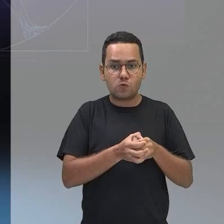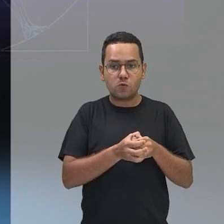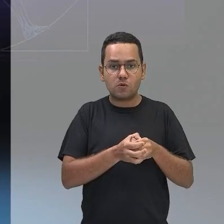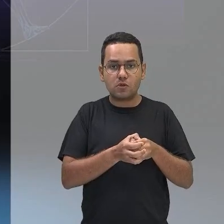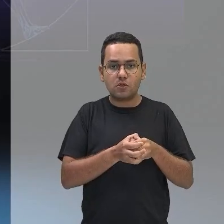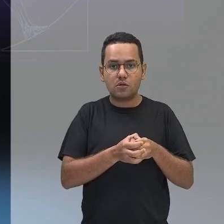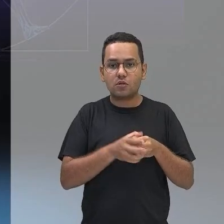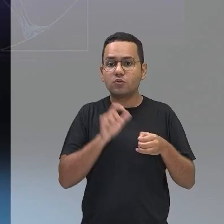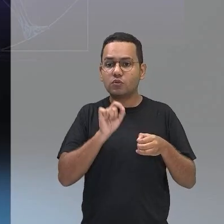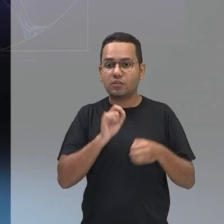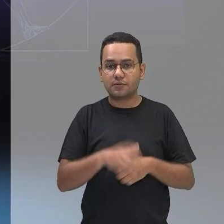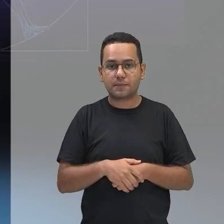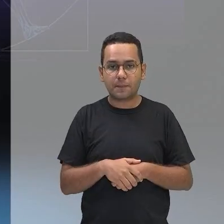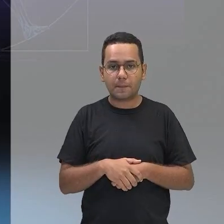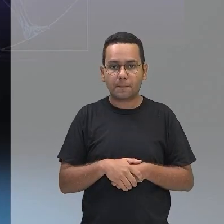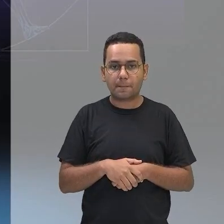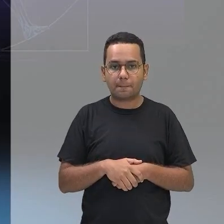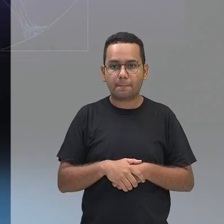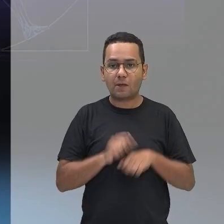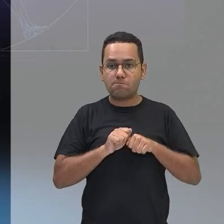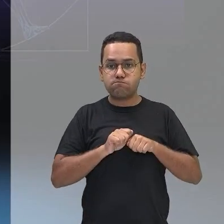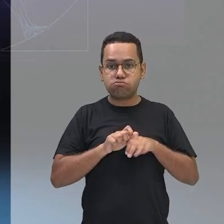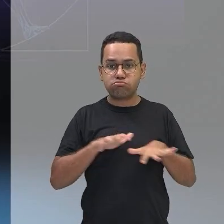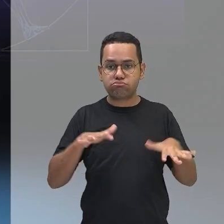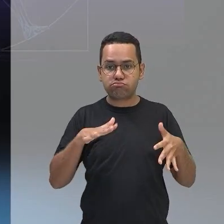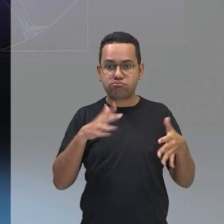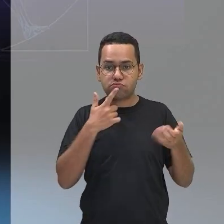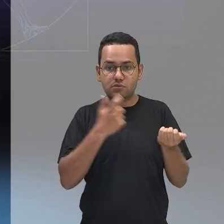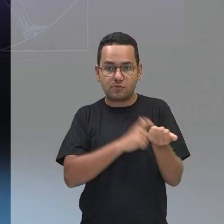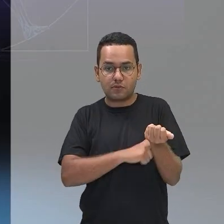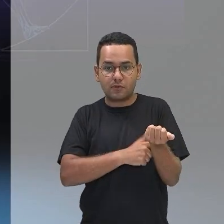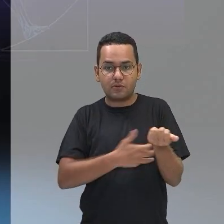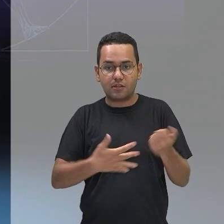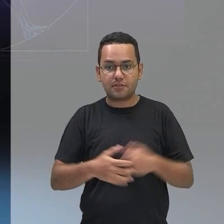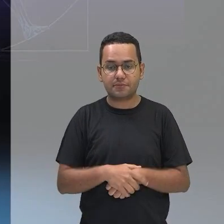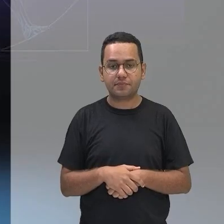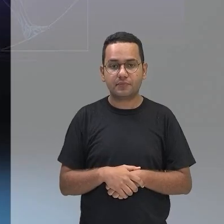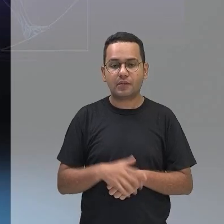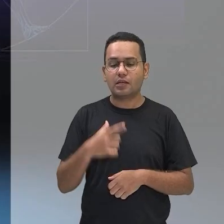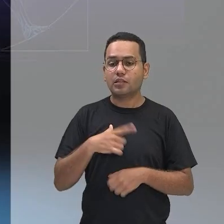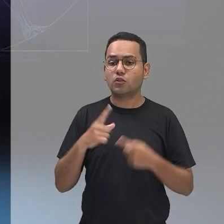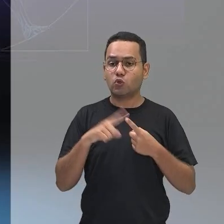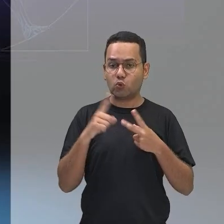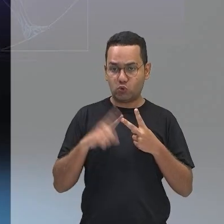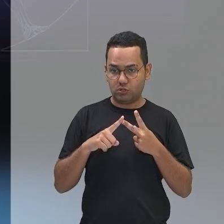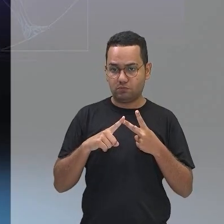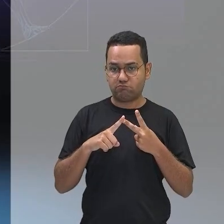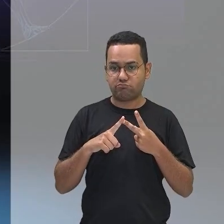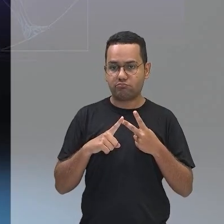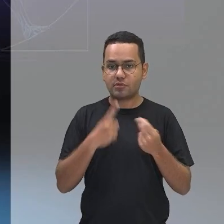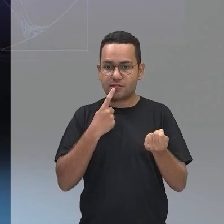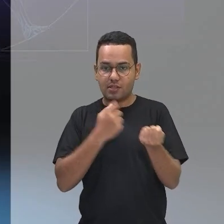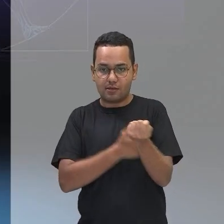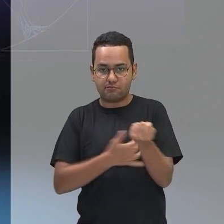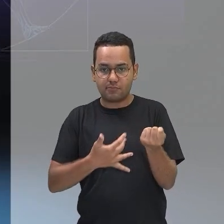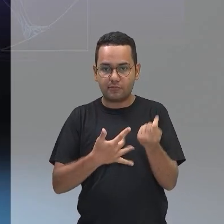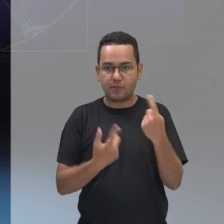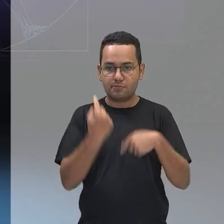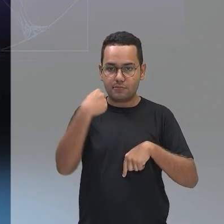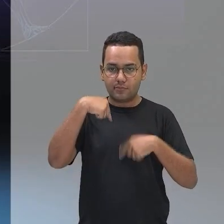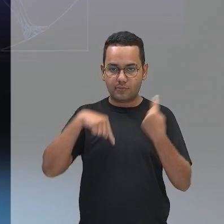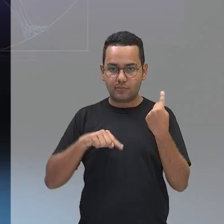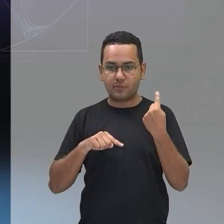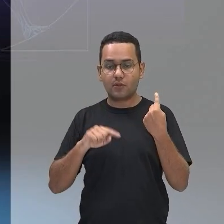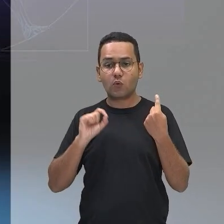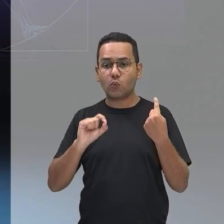Ele expulsa o sangue, né, tanto o sangue rico em oxigênio, como o gás carbônico, né, e na